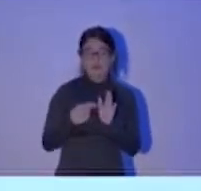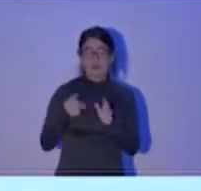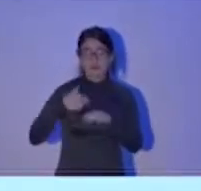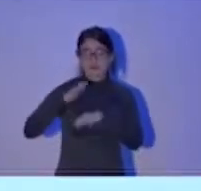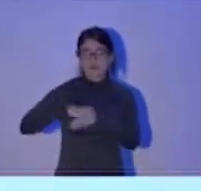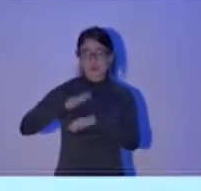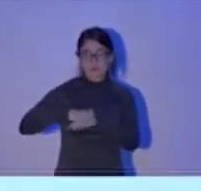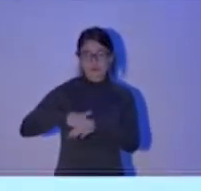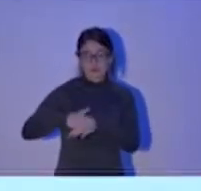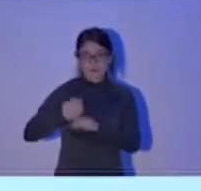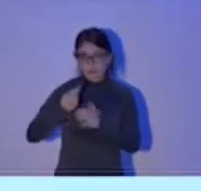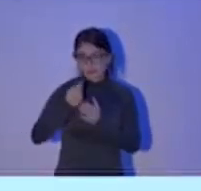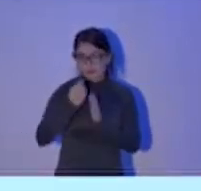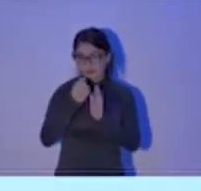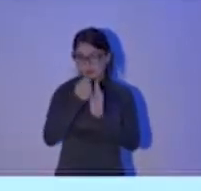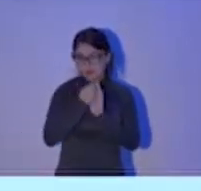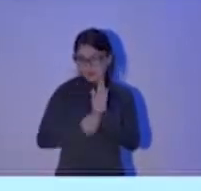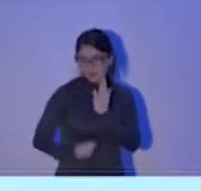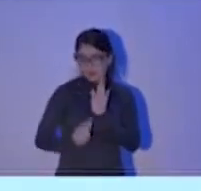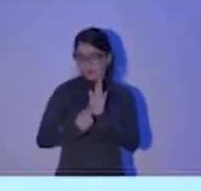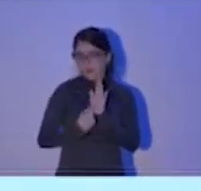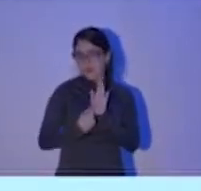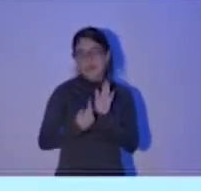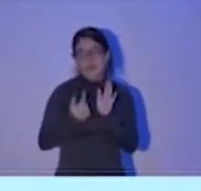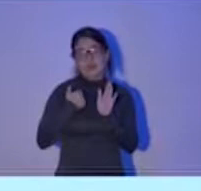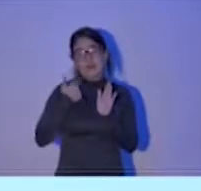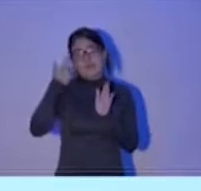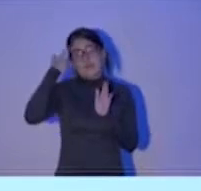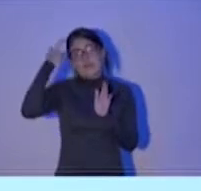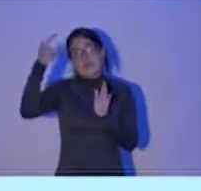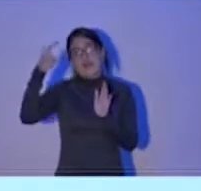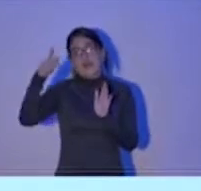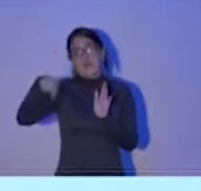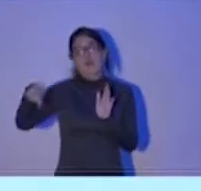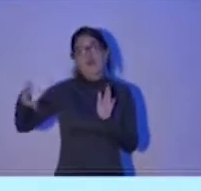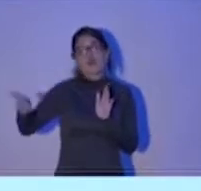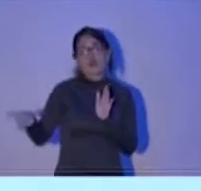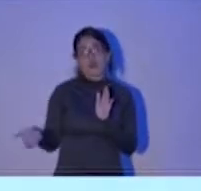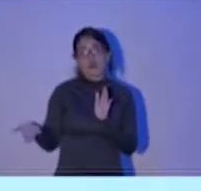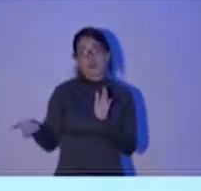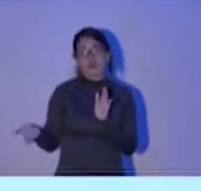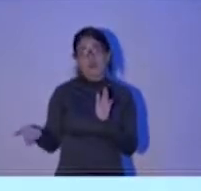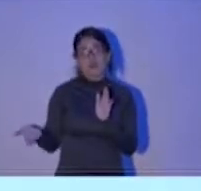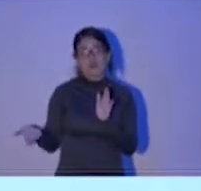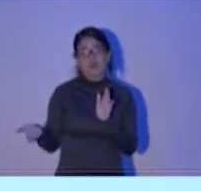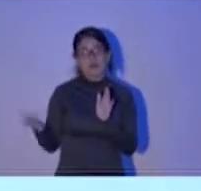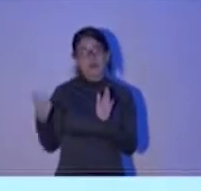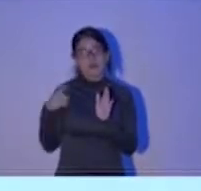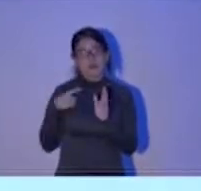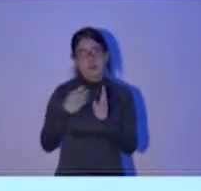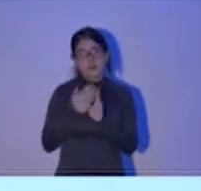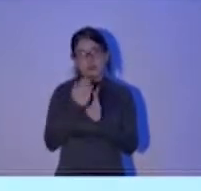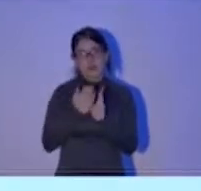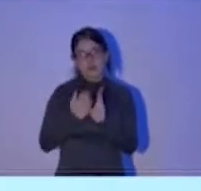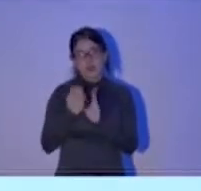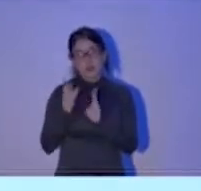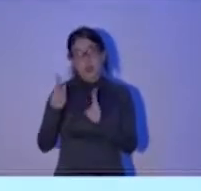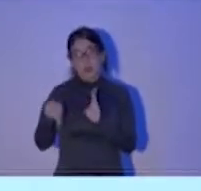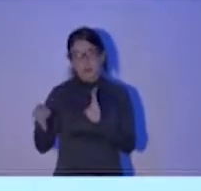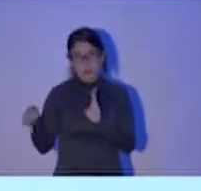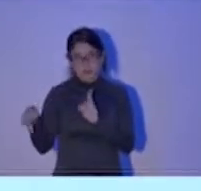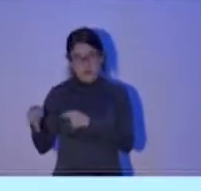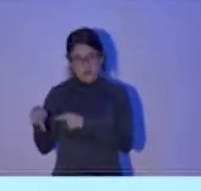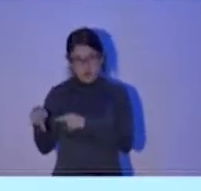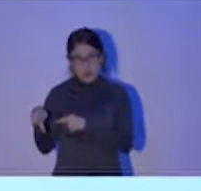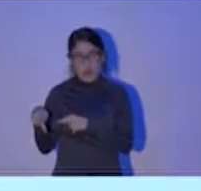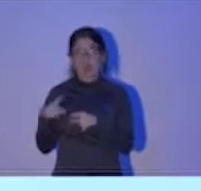elaborados, escritos, a gente não pode deixar de pensar nos nossos professores. Nós temos dois percursos, os professores que estão em